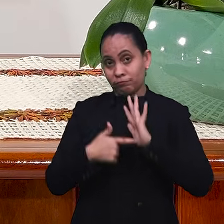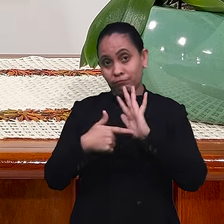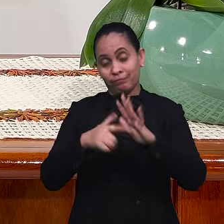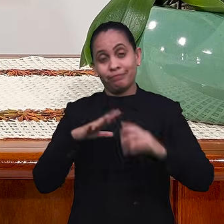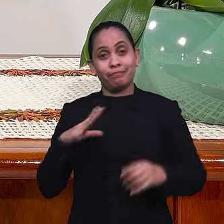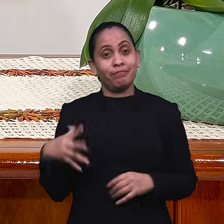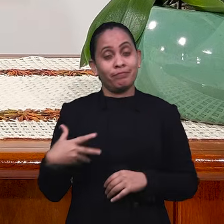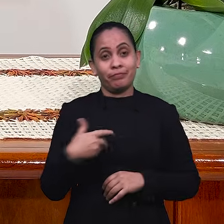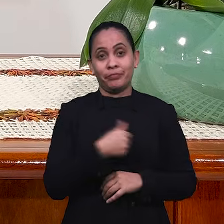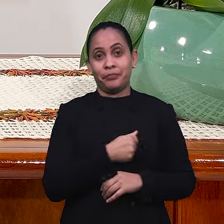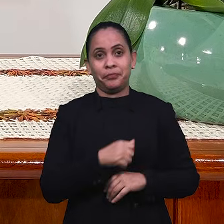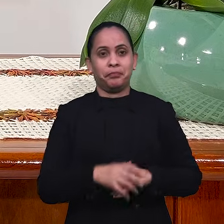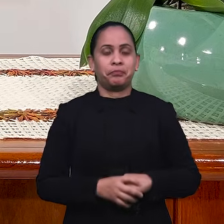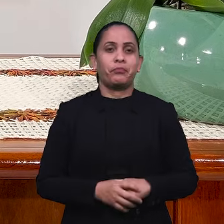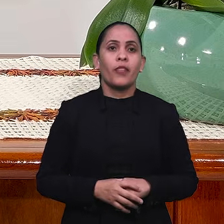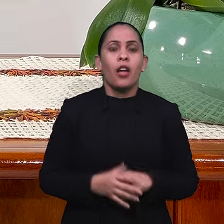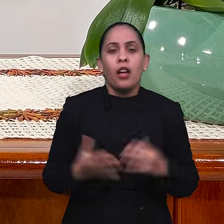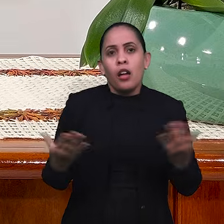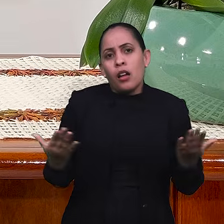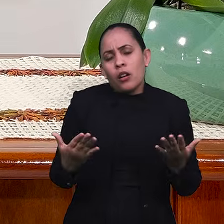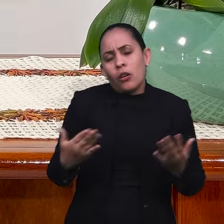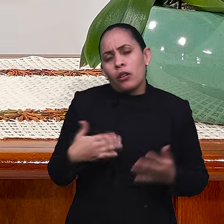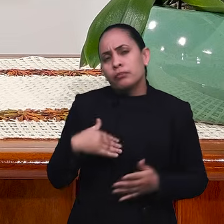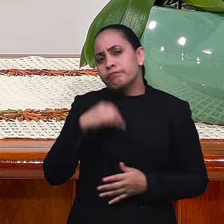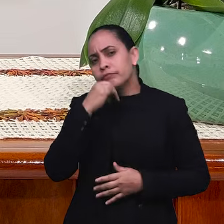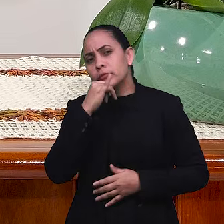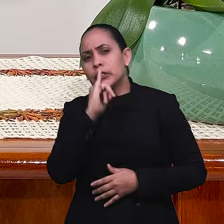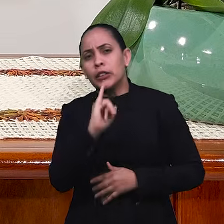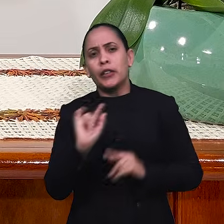salvação. Eu queria dizer,